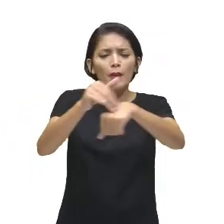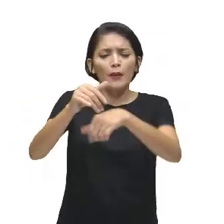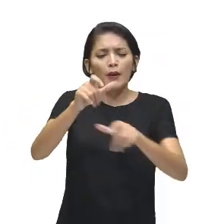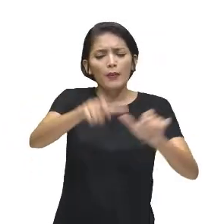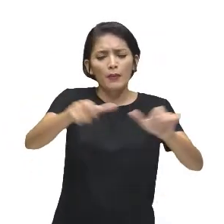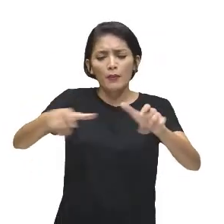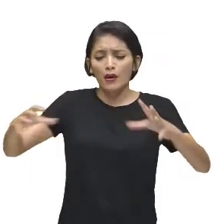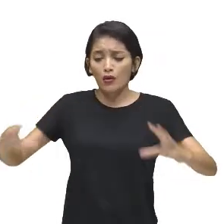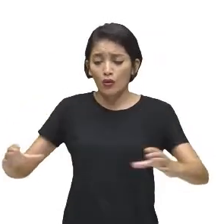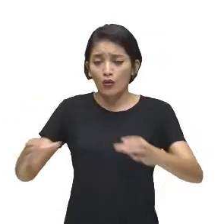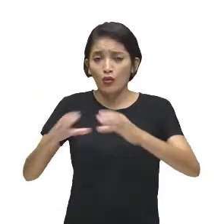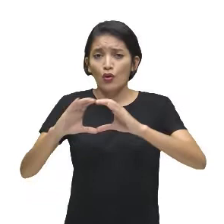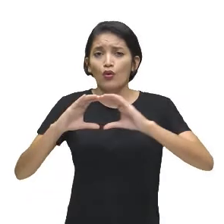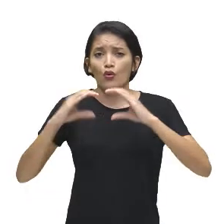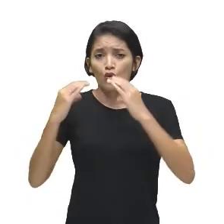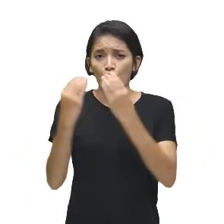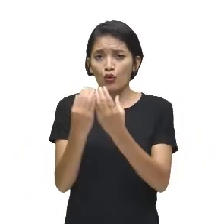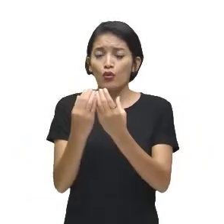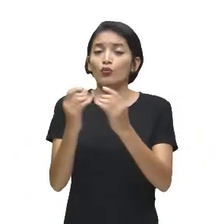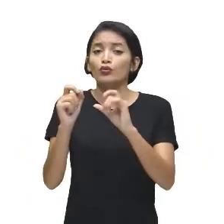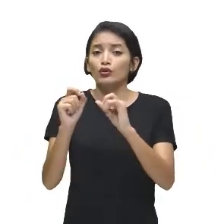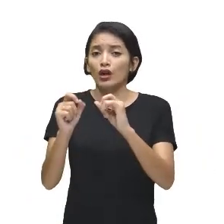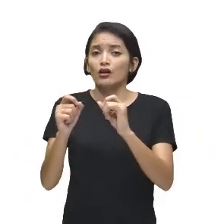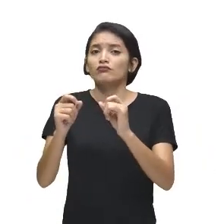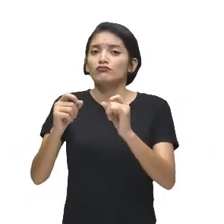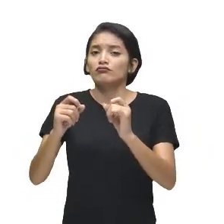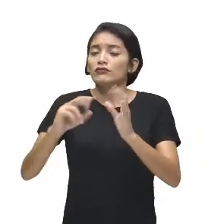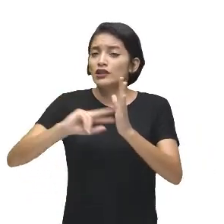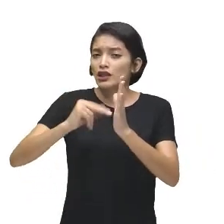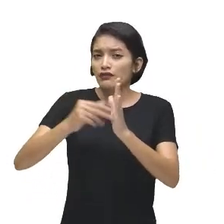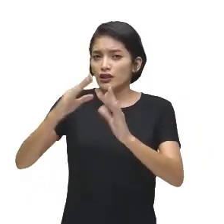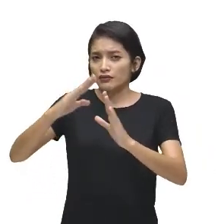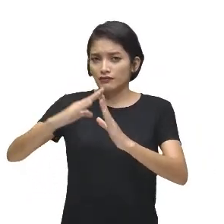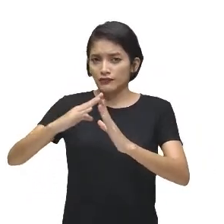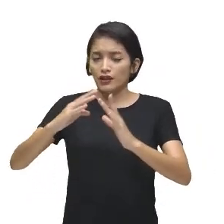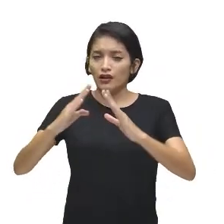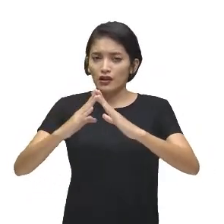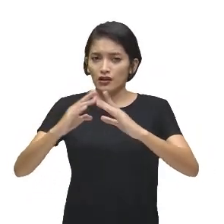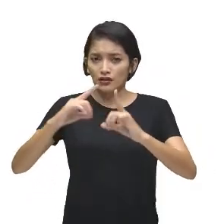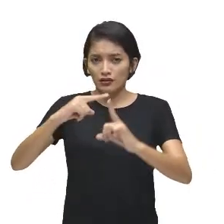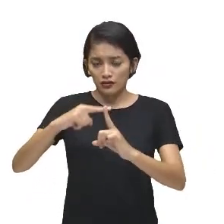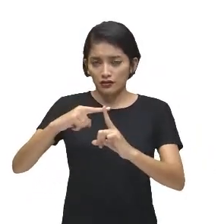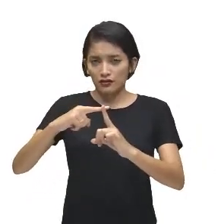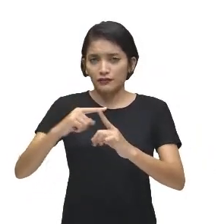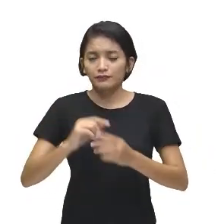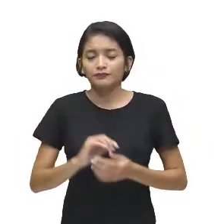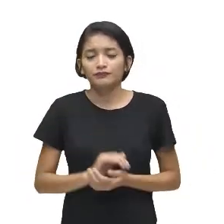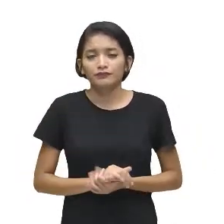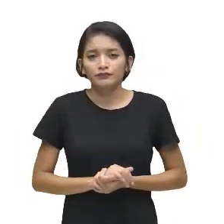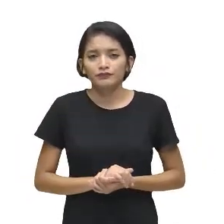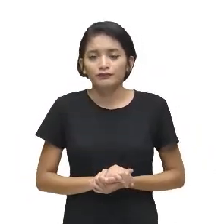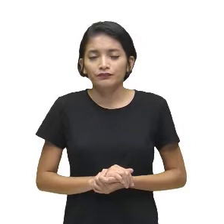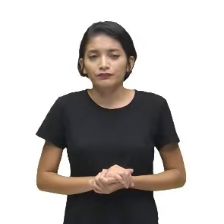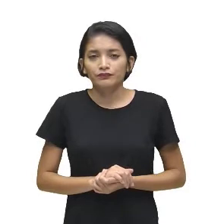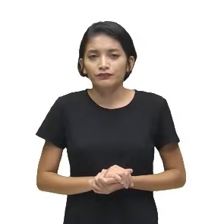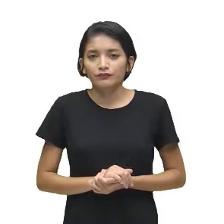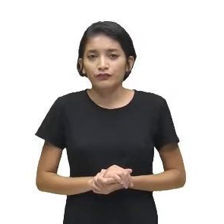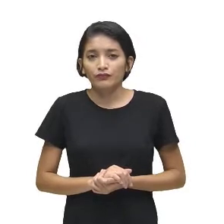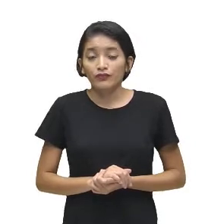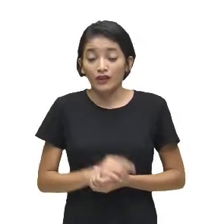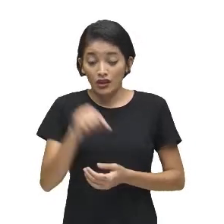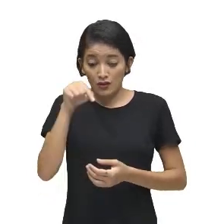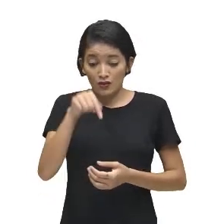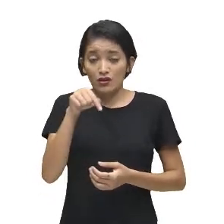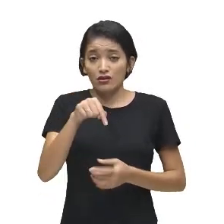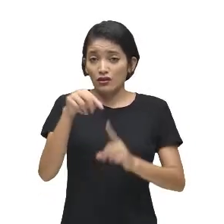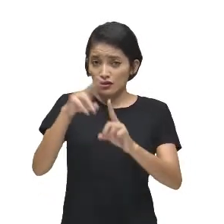mesma comunidade moral chamada igreja. Então, nós já chamamos que esse tipo de